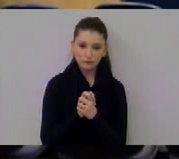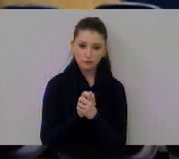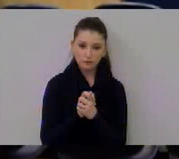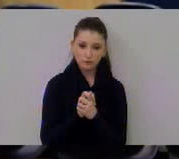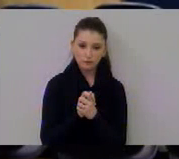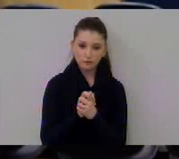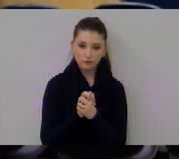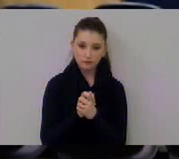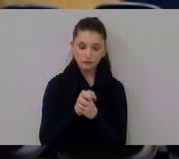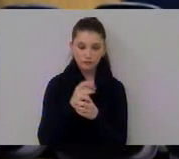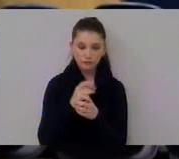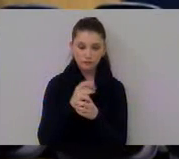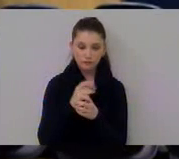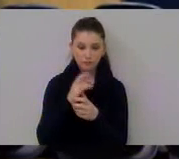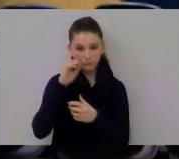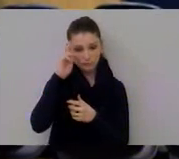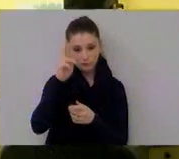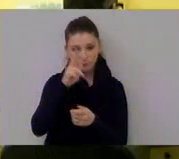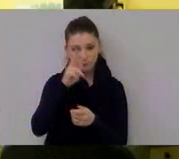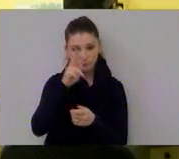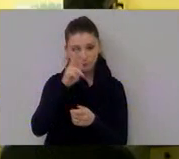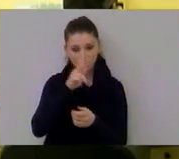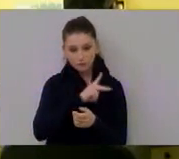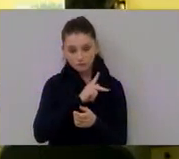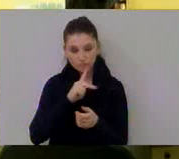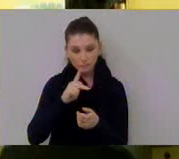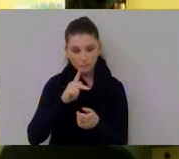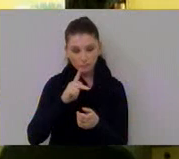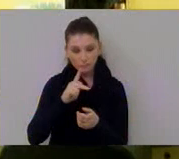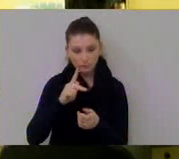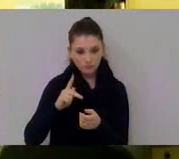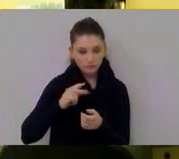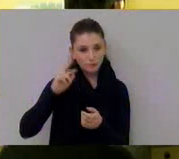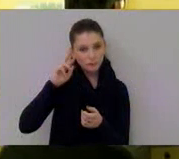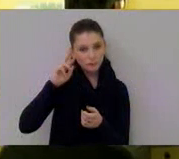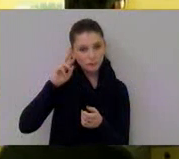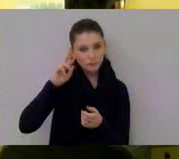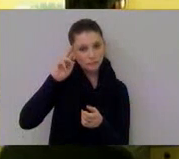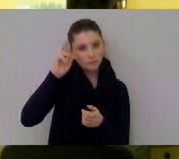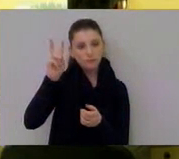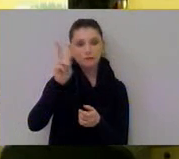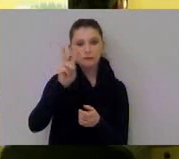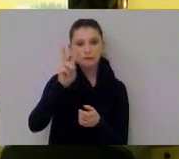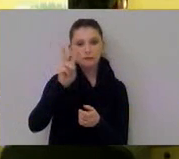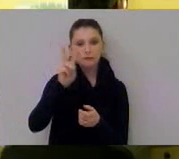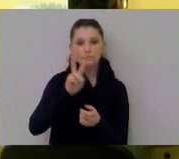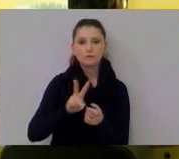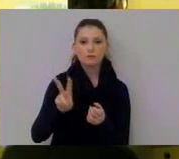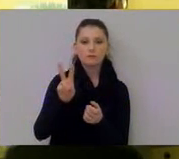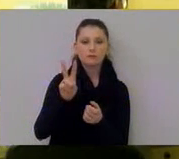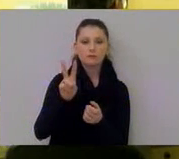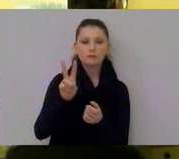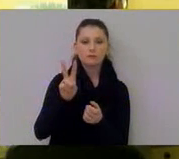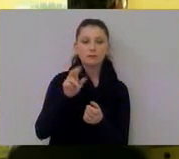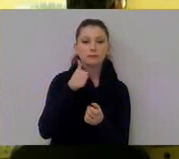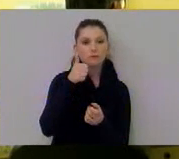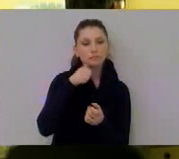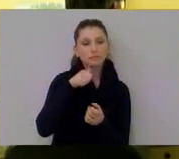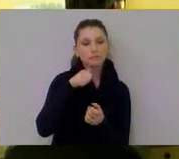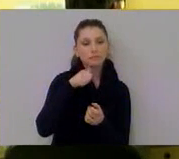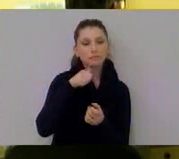Senhor presidente, senhores vereadores, vereadoras, povo